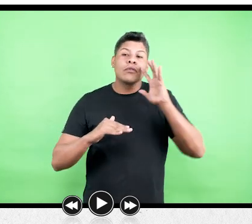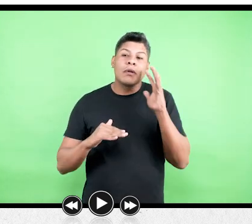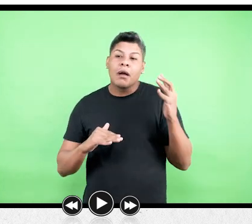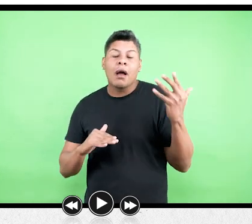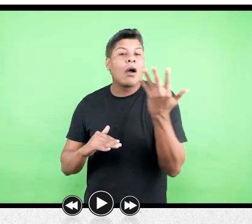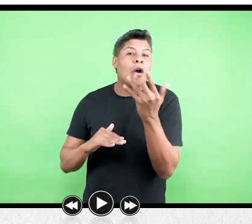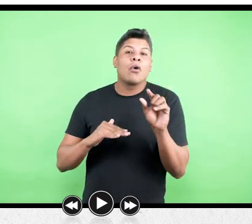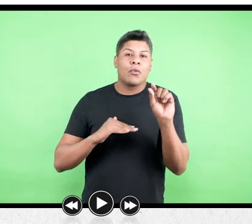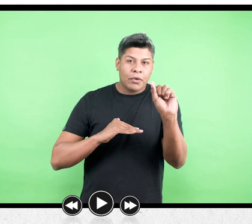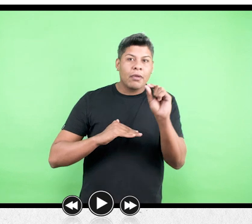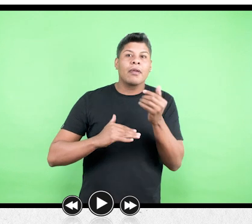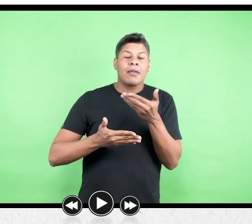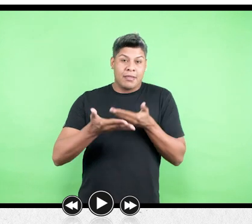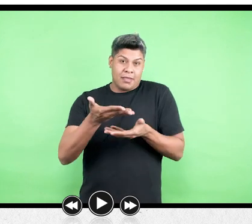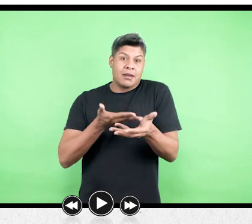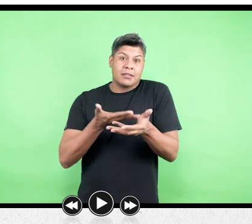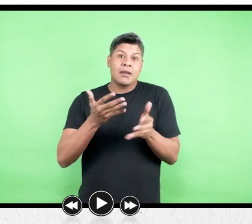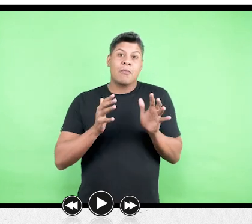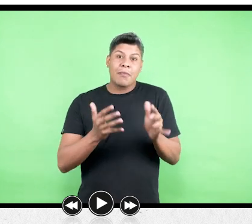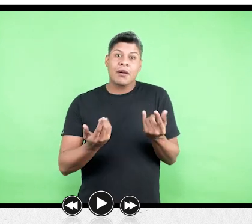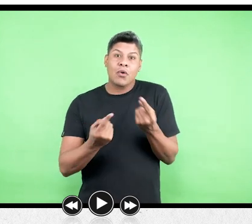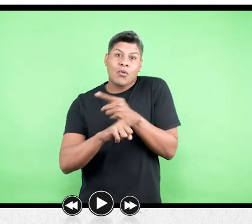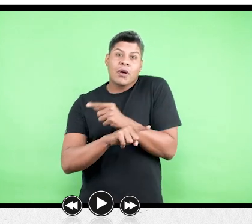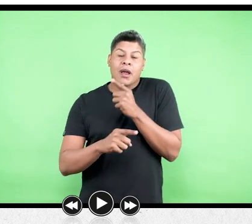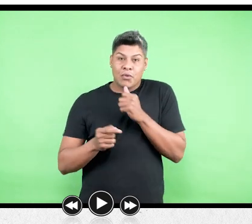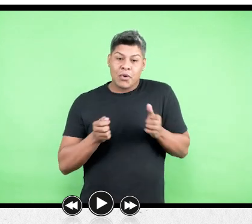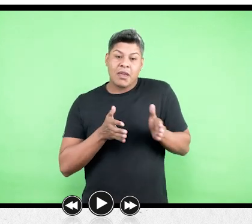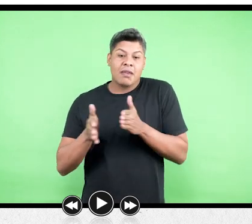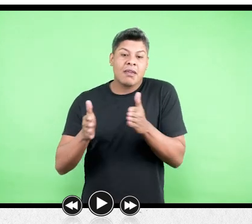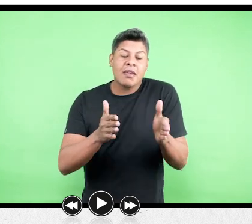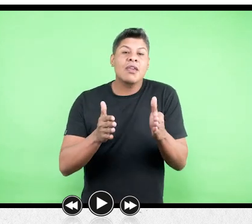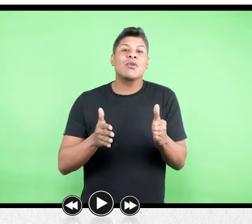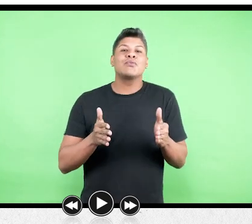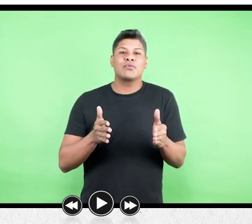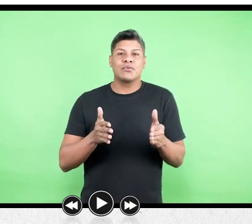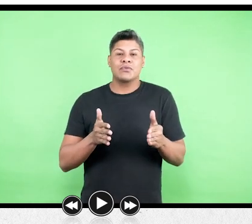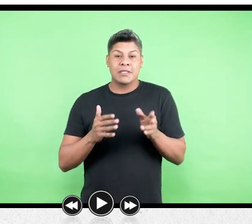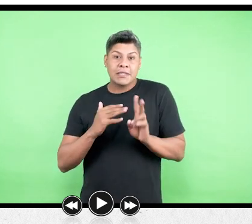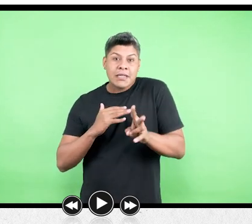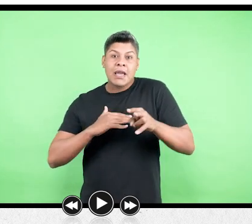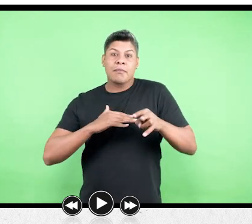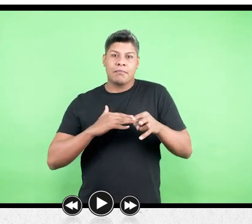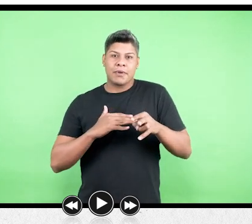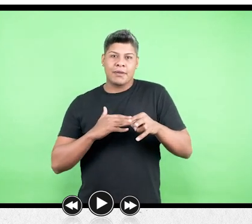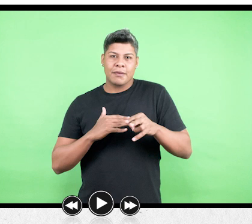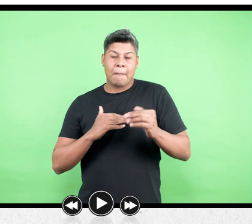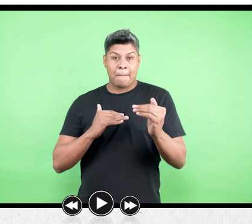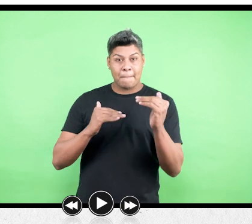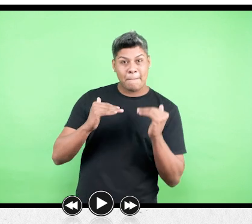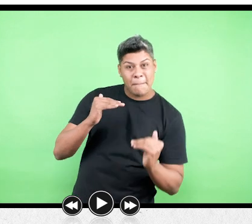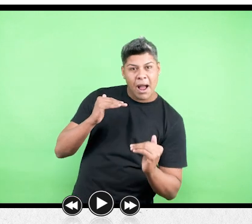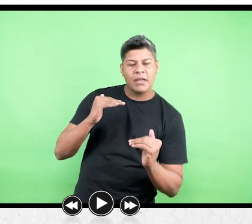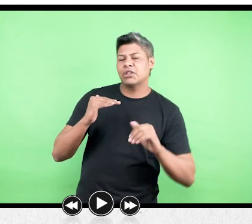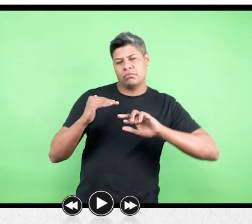essas interações, mas, ao contrário de rios e lagos, nem sempre essas áreas úmidas estão nas partes mais baixas do terreno,